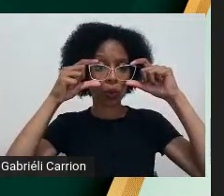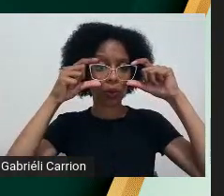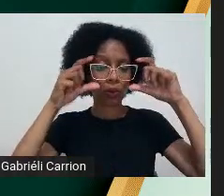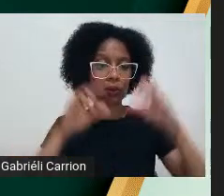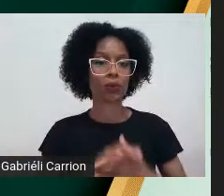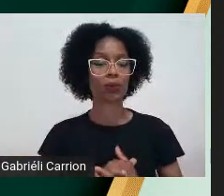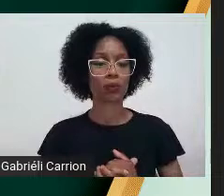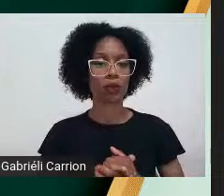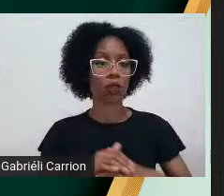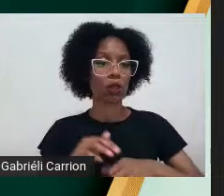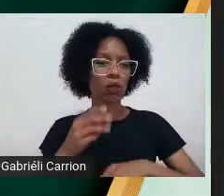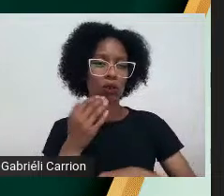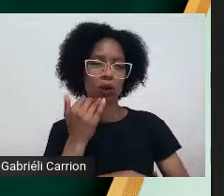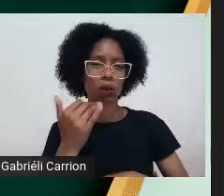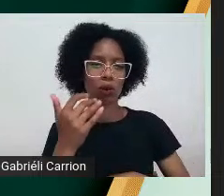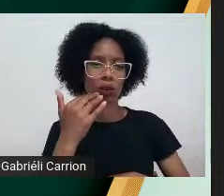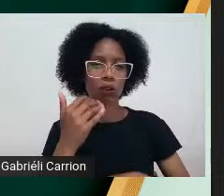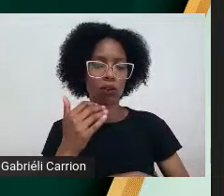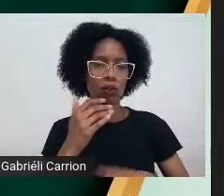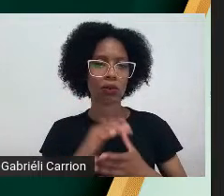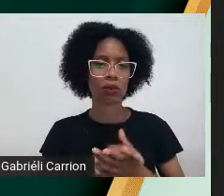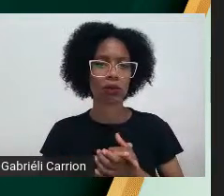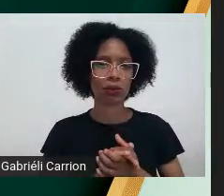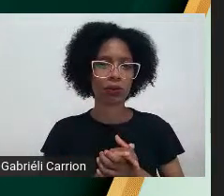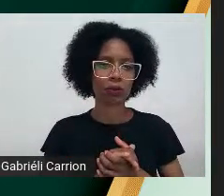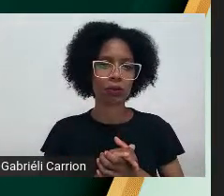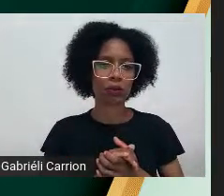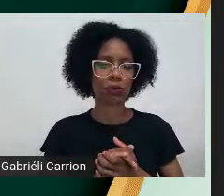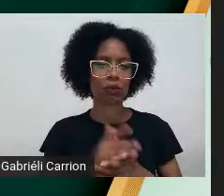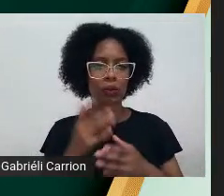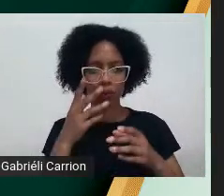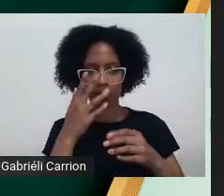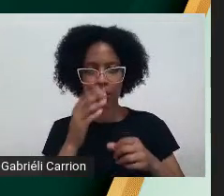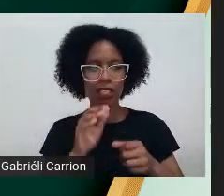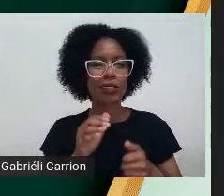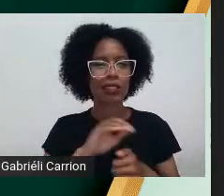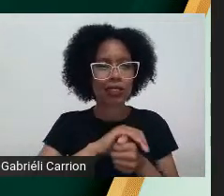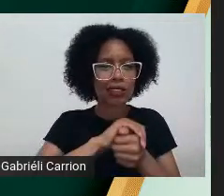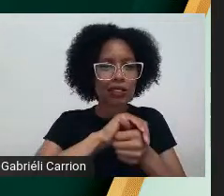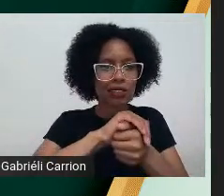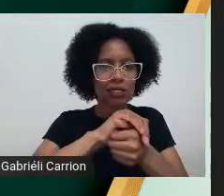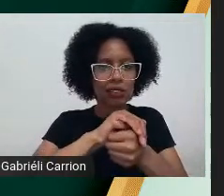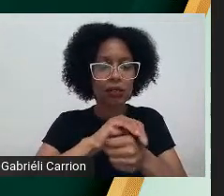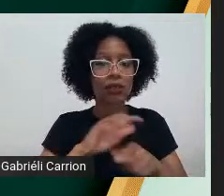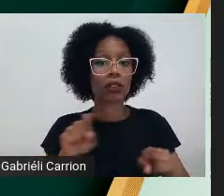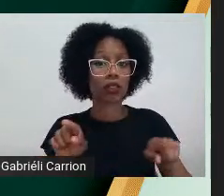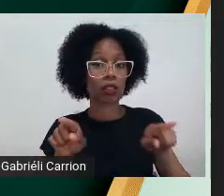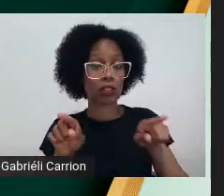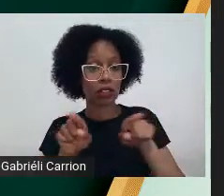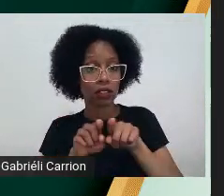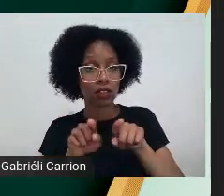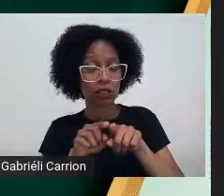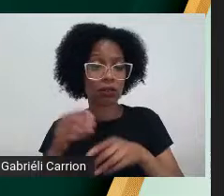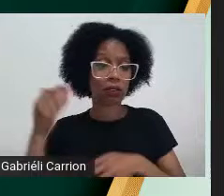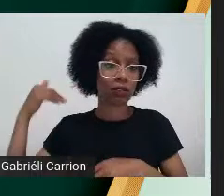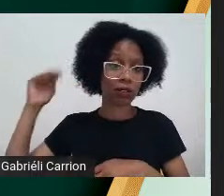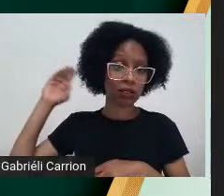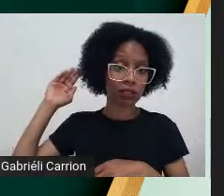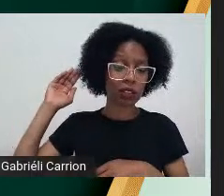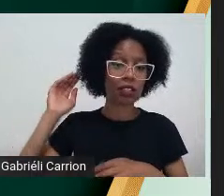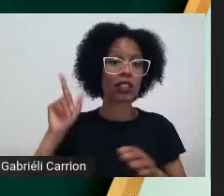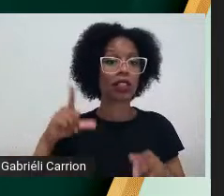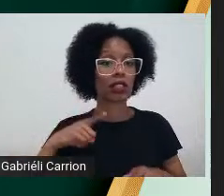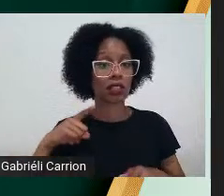hastes simulando um casco de tartaruga. Atrás de mim tem um banner da Unipampa